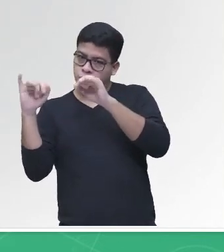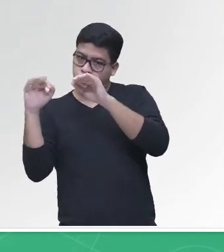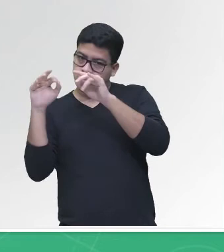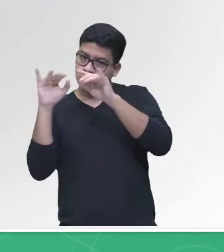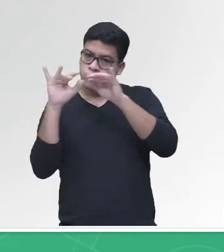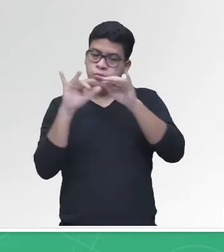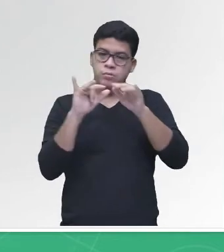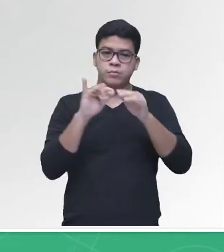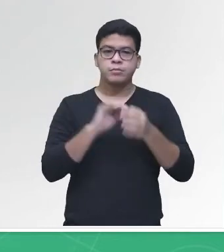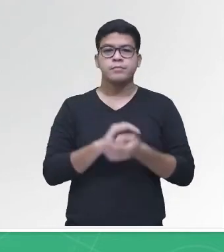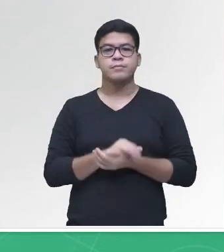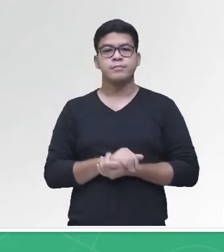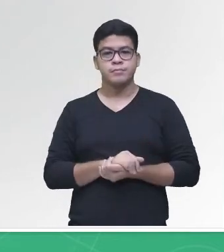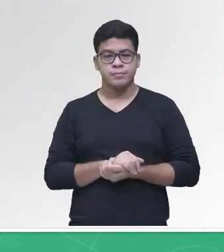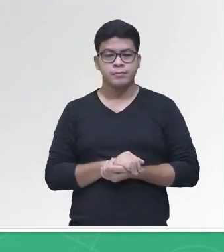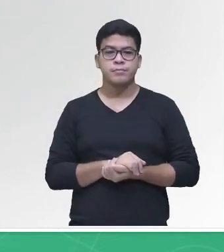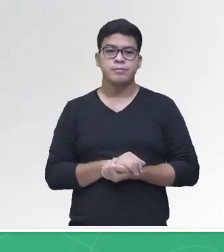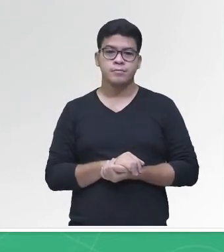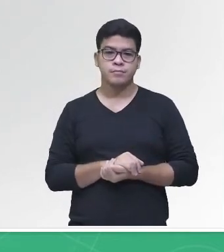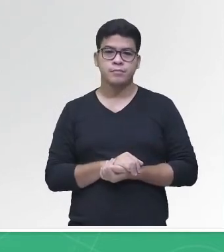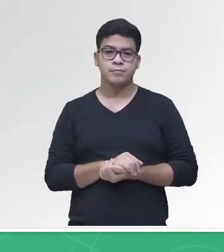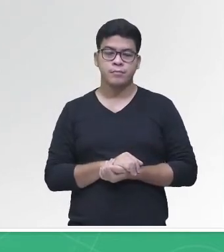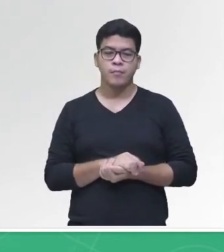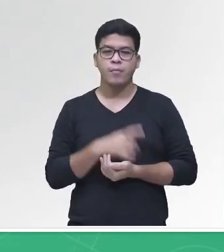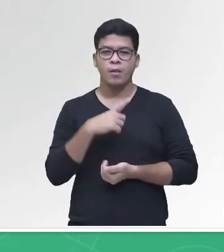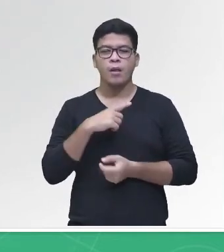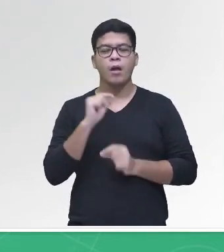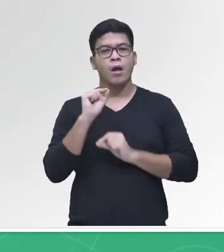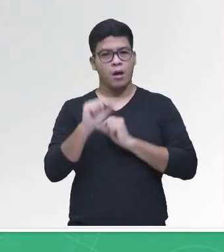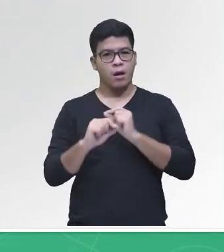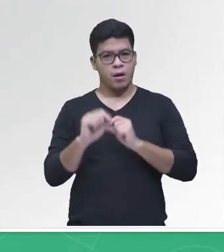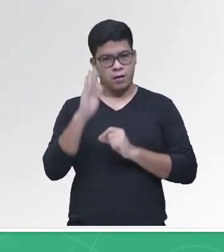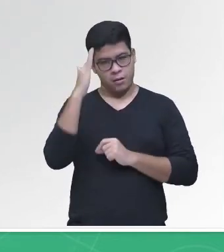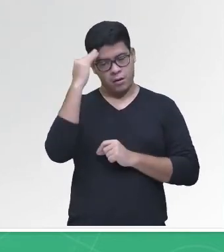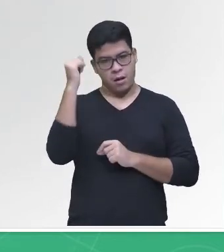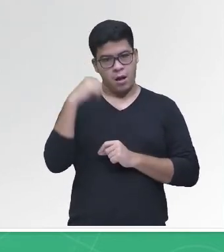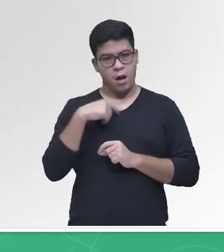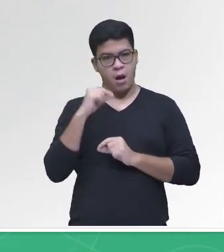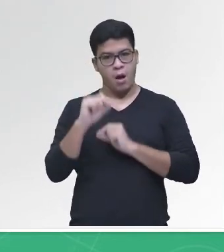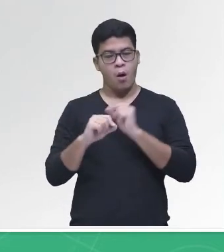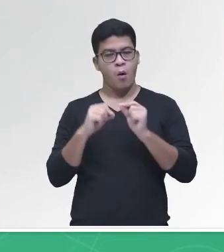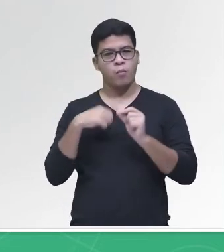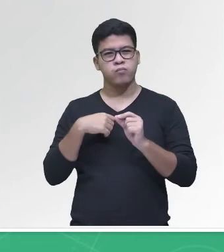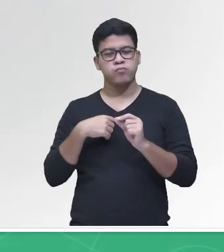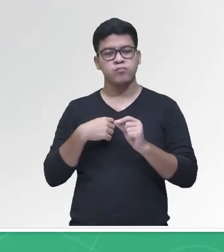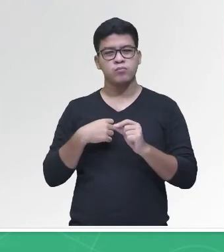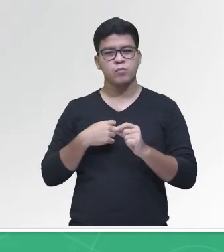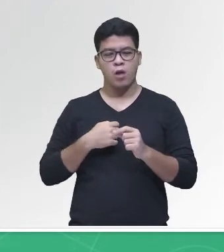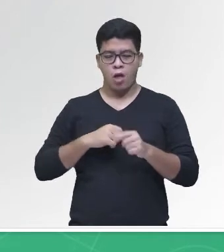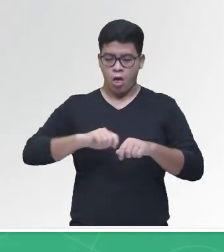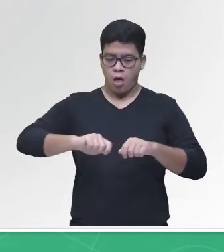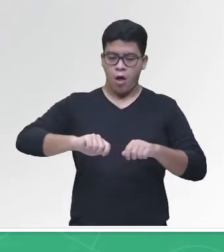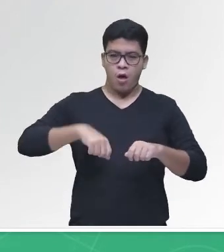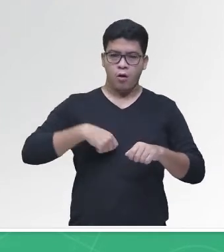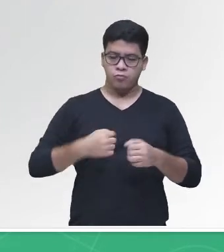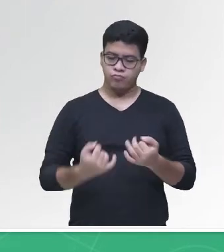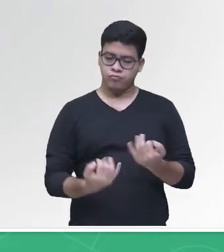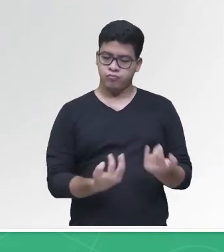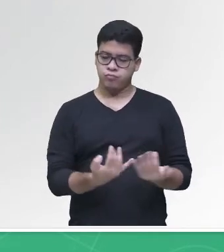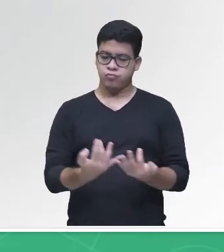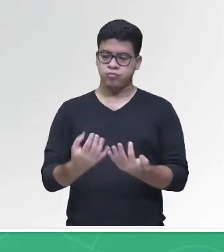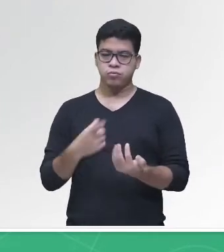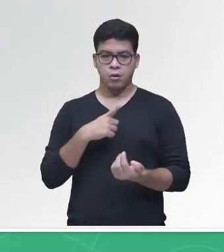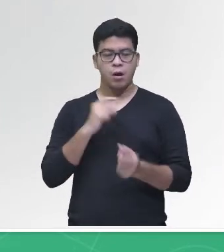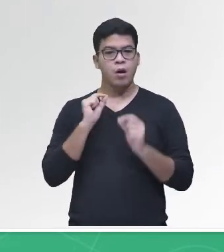quê? Para você não ter, para não pegar um choque. Então, esse aterramento. Em outras partes eletrônicas também